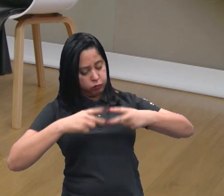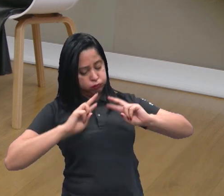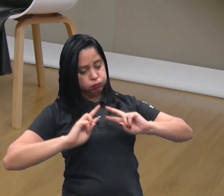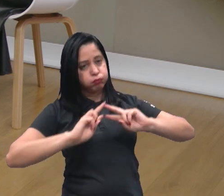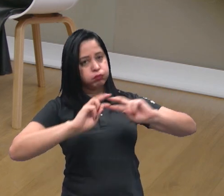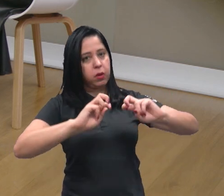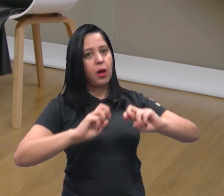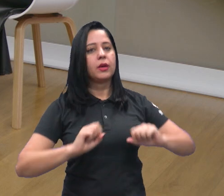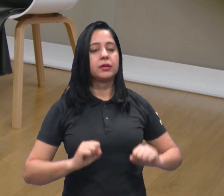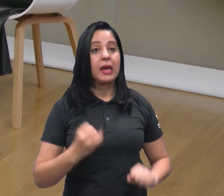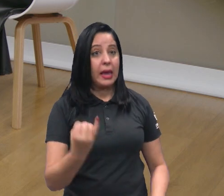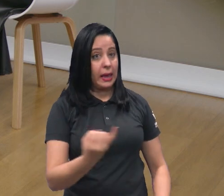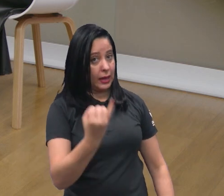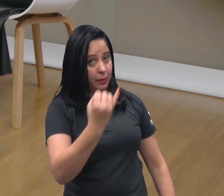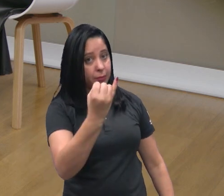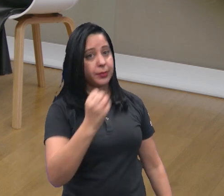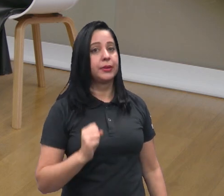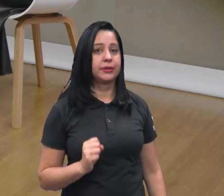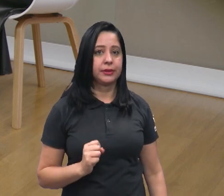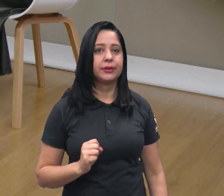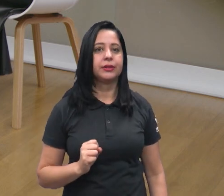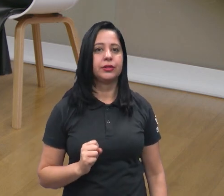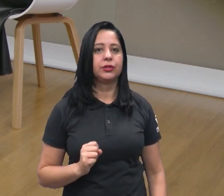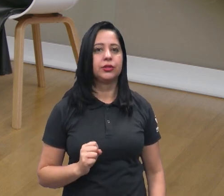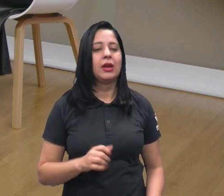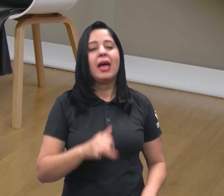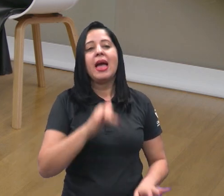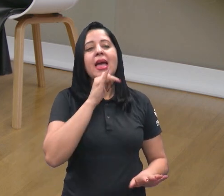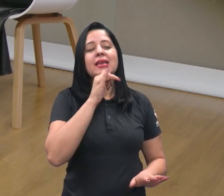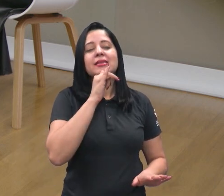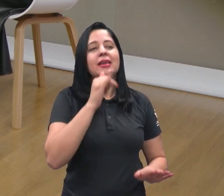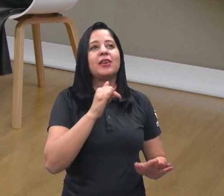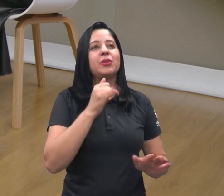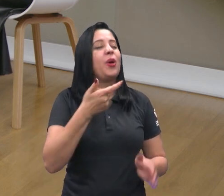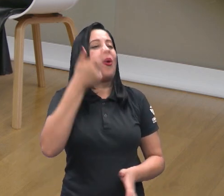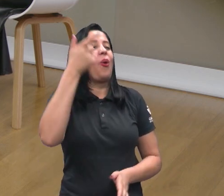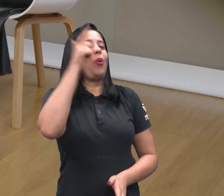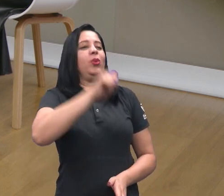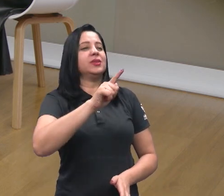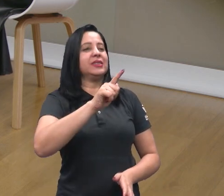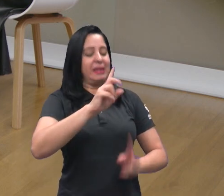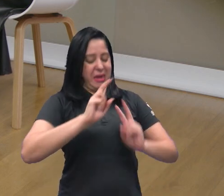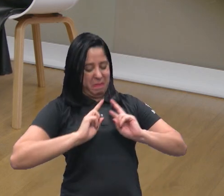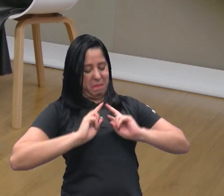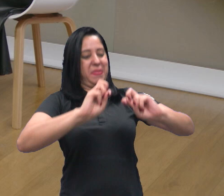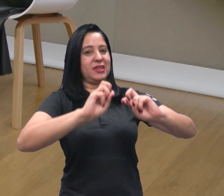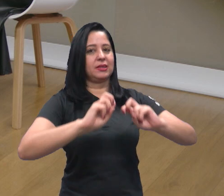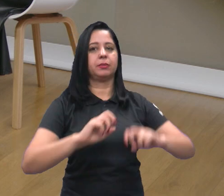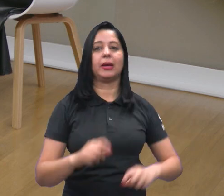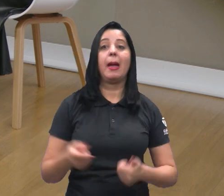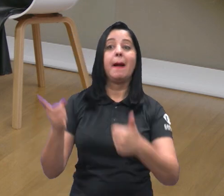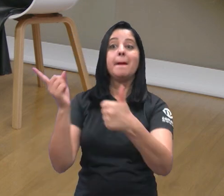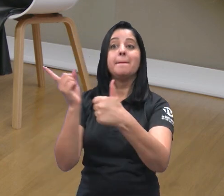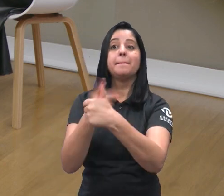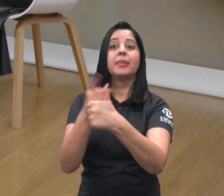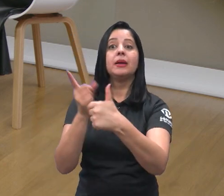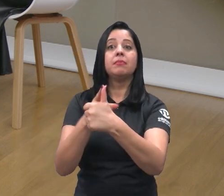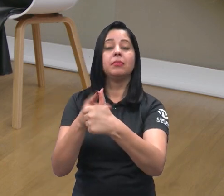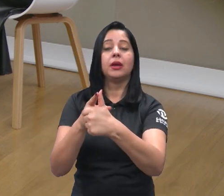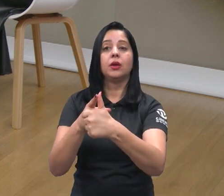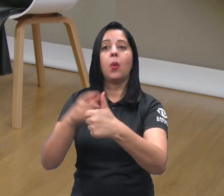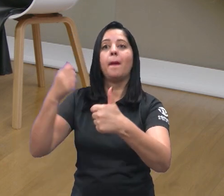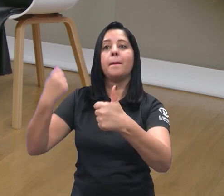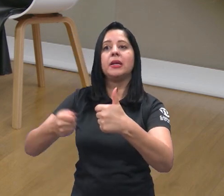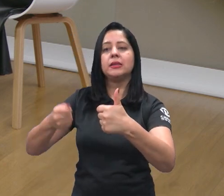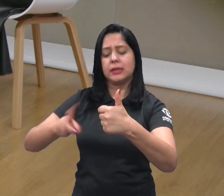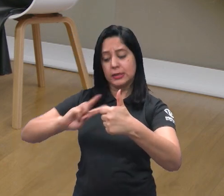são os pilares importantes para ele falar, olha, estou em busca ou conquistei meu autoconhecimento? Primeira coisa é a escuta ativa de você